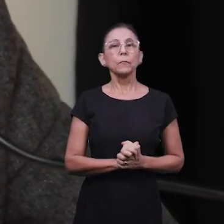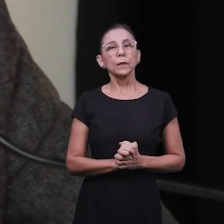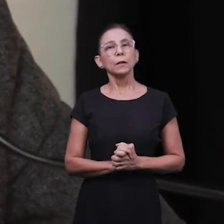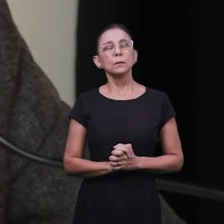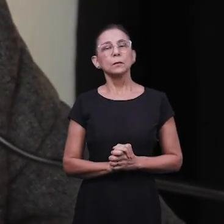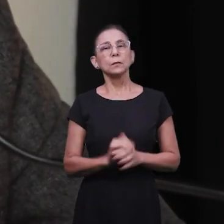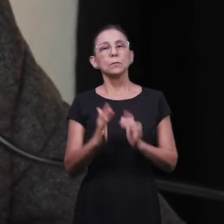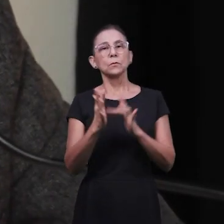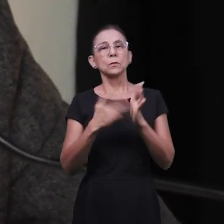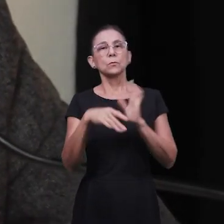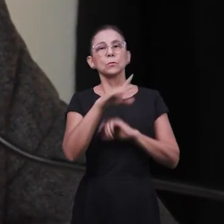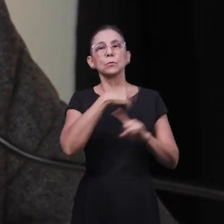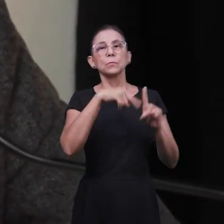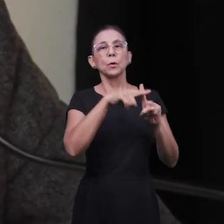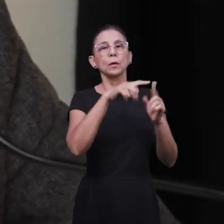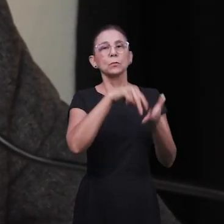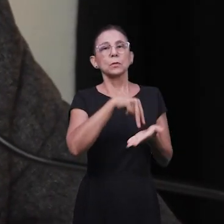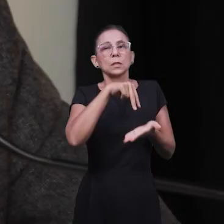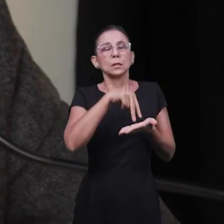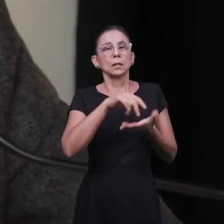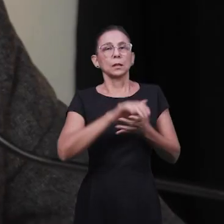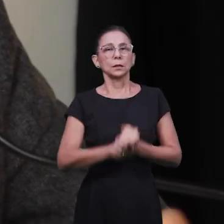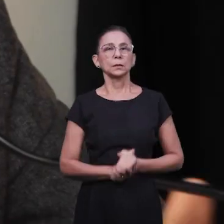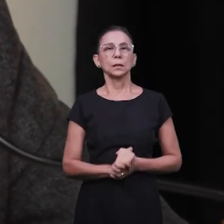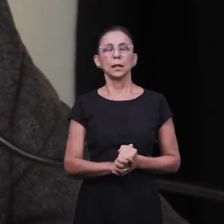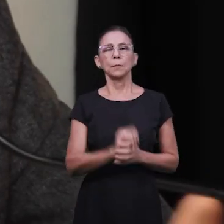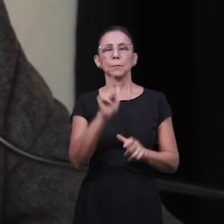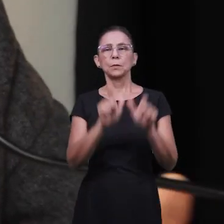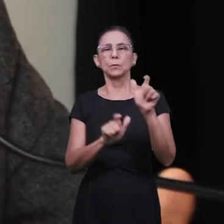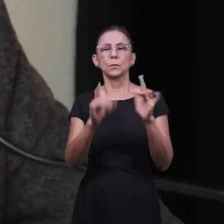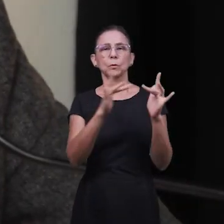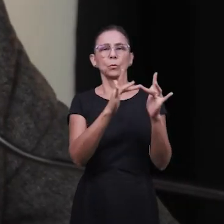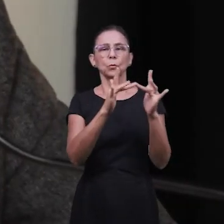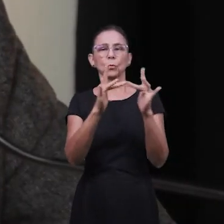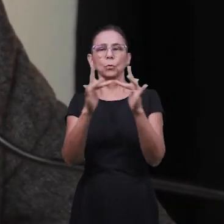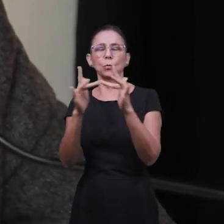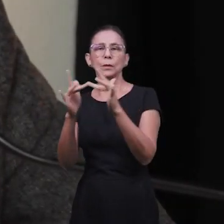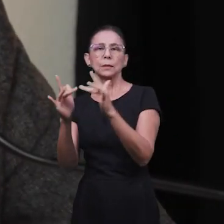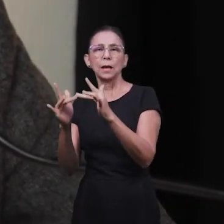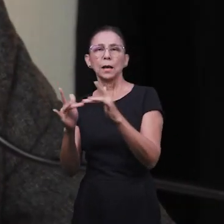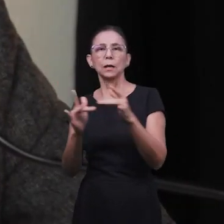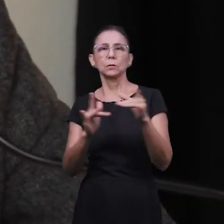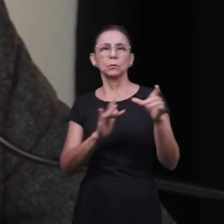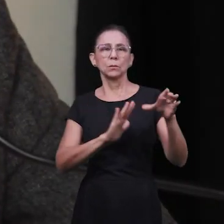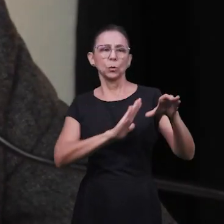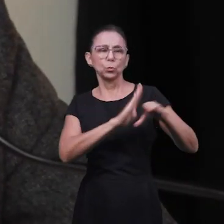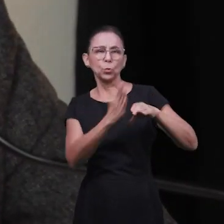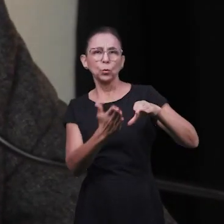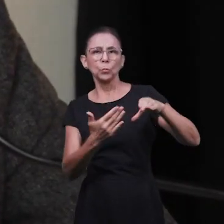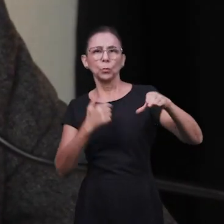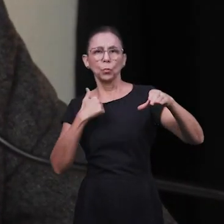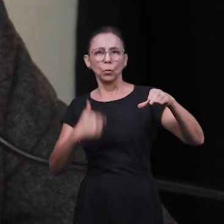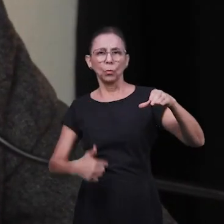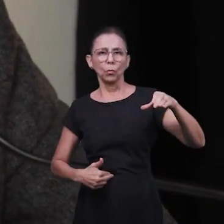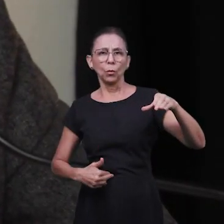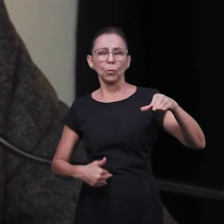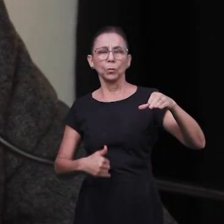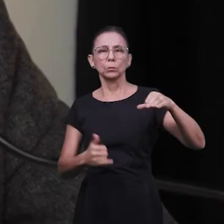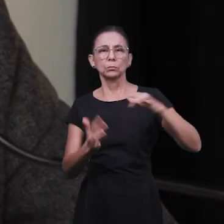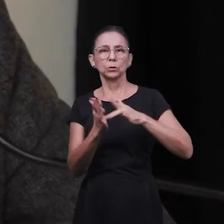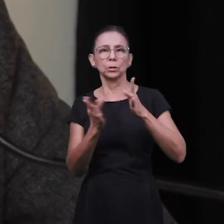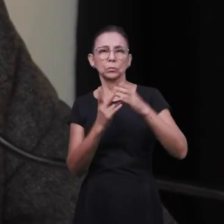a ressurreição, tiveram contato com o Senhor Jesus, além dos apóstolos, aquelas mulheres que estavam ali à beira do túmulo. Mas a igreja primitiva